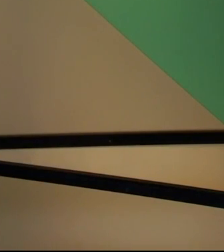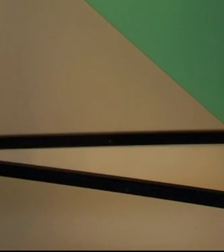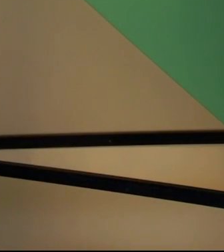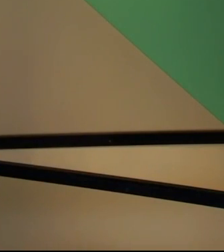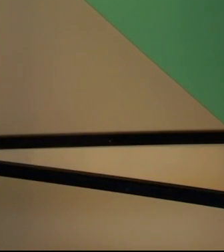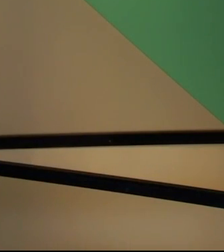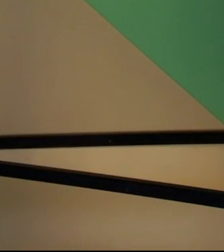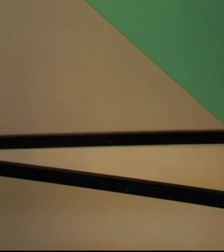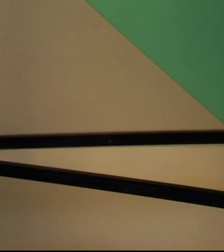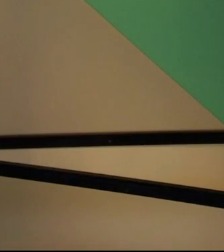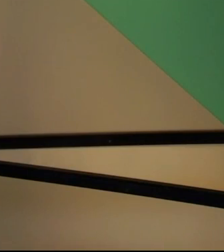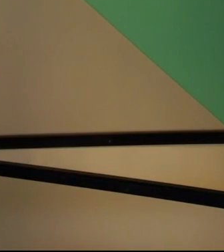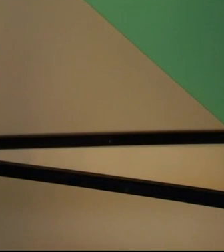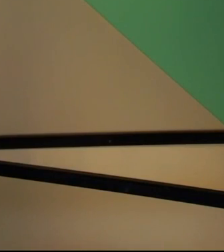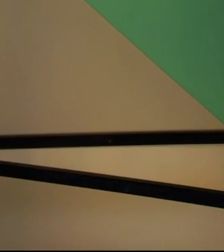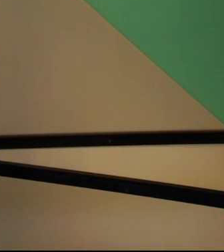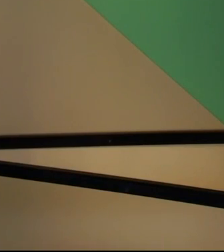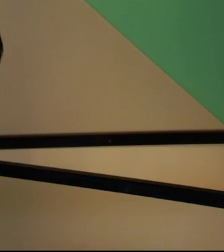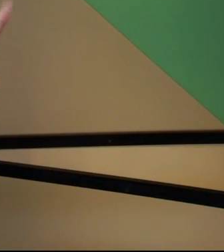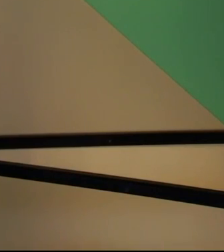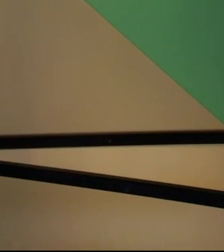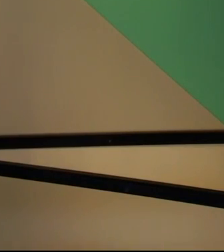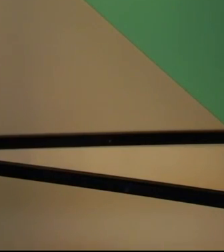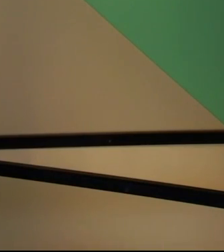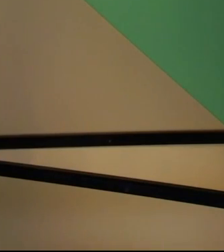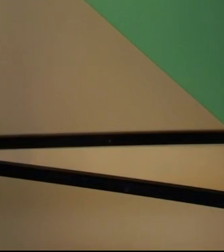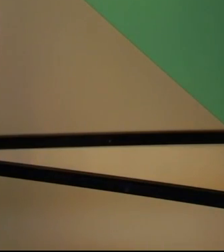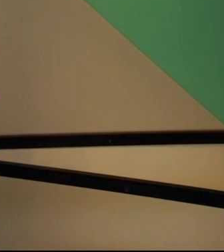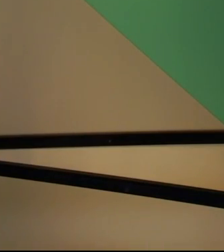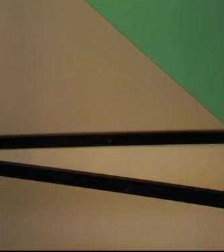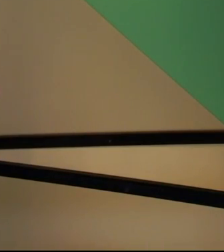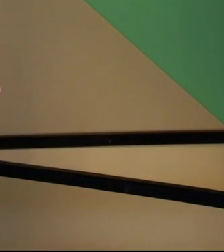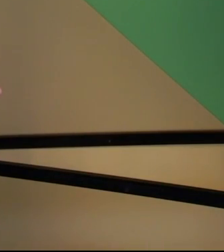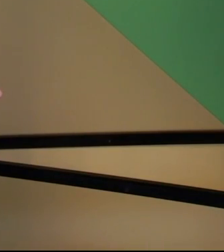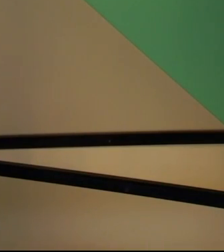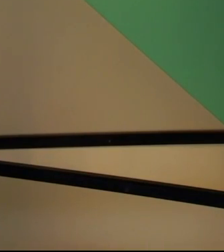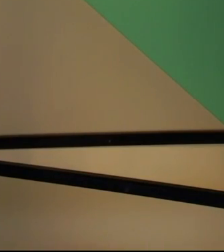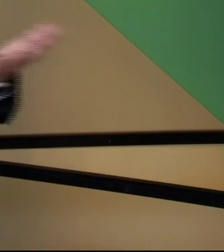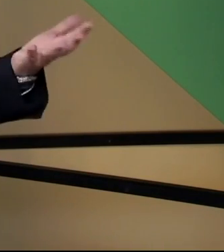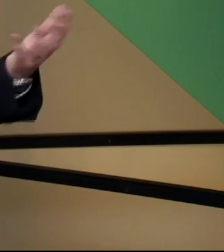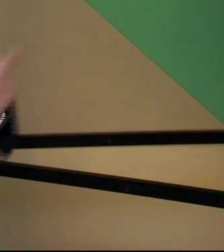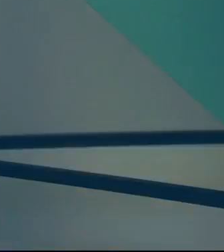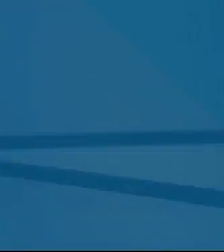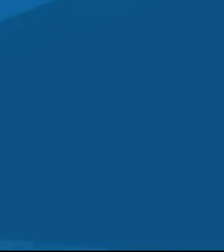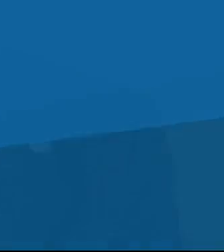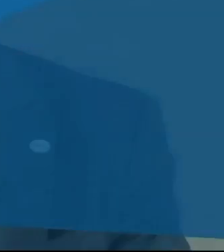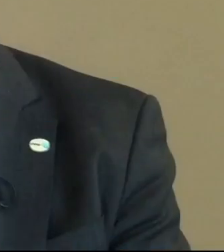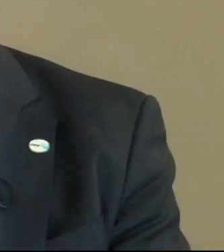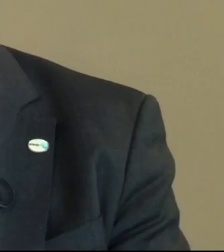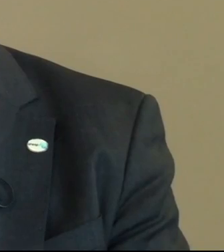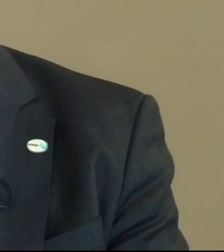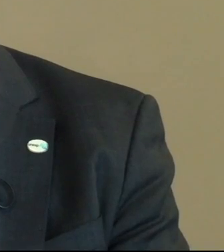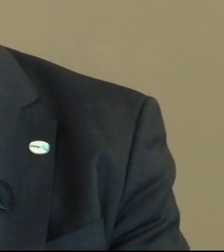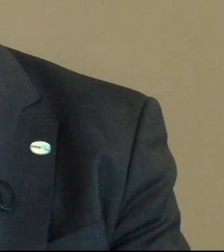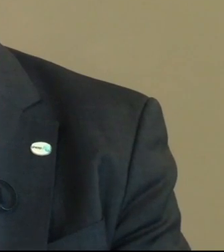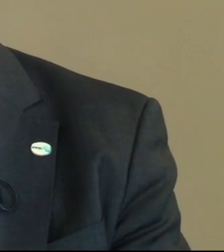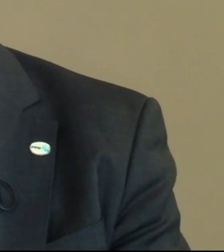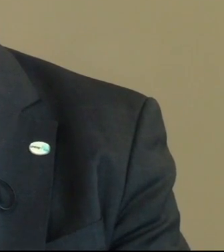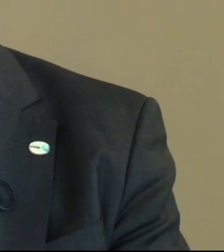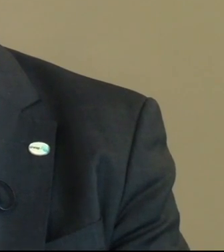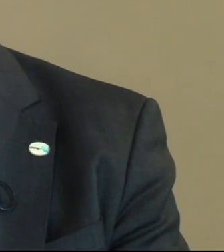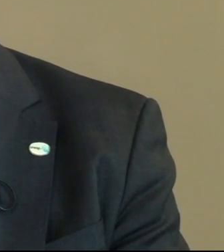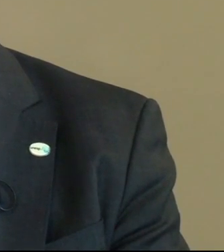estrutura física para você para os seus grupos trabalharem e realizar as suas atividades acadêmicas sejam bem dentro olá a todos